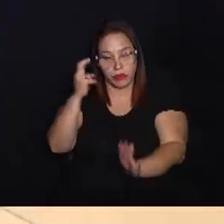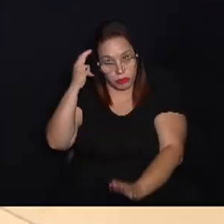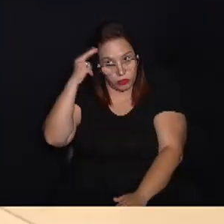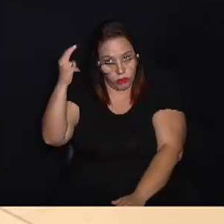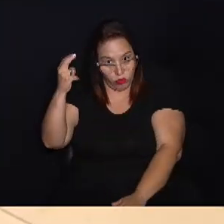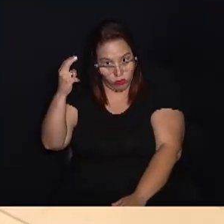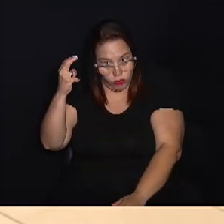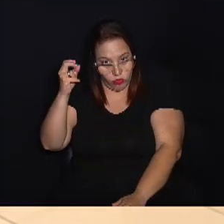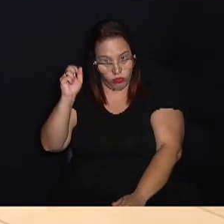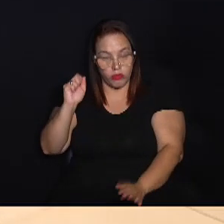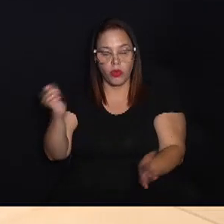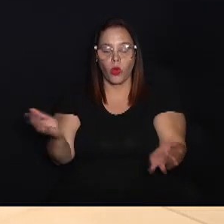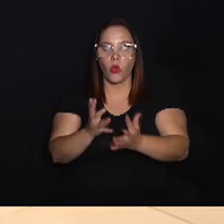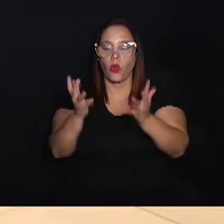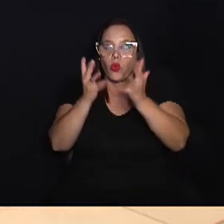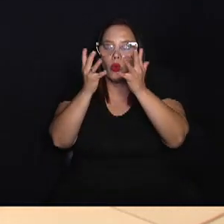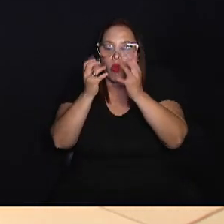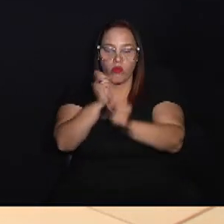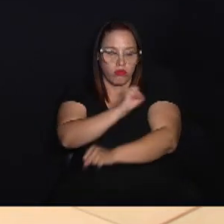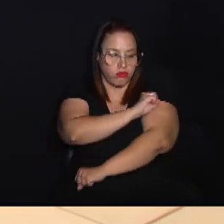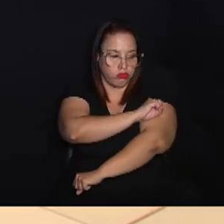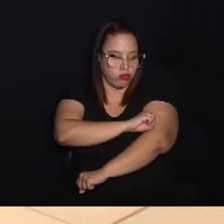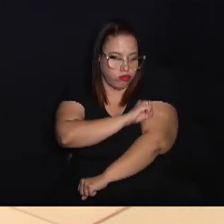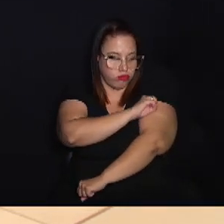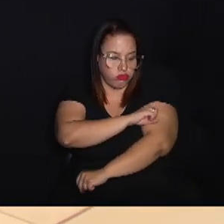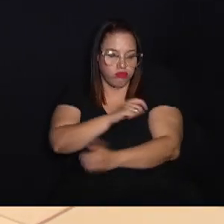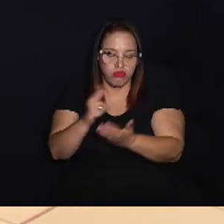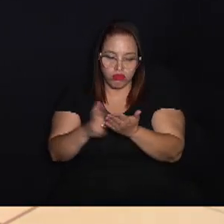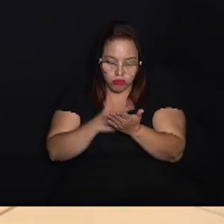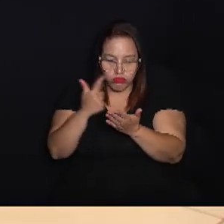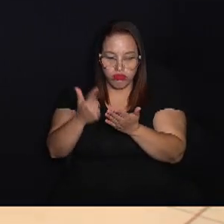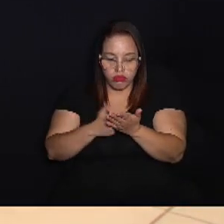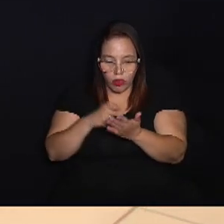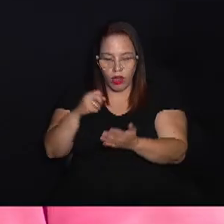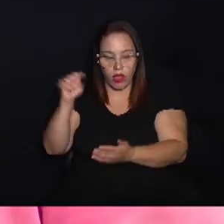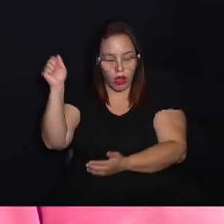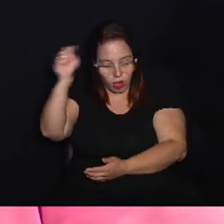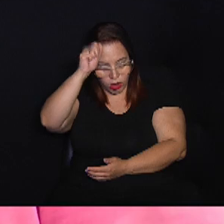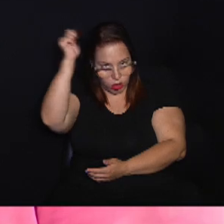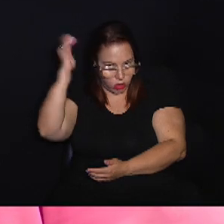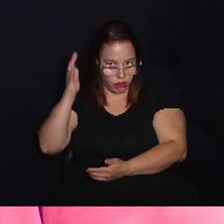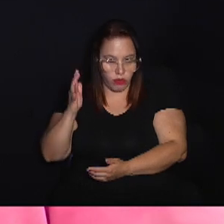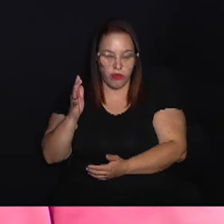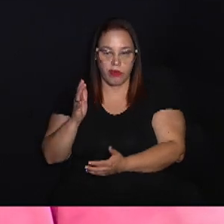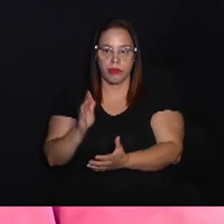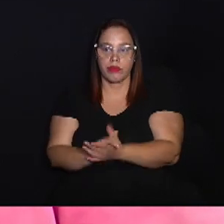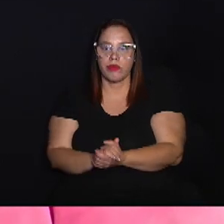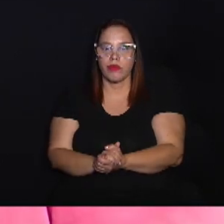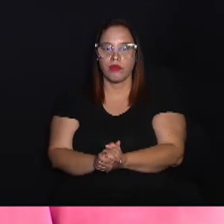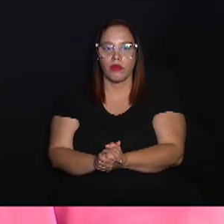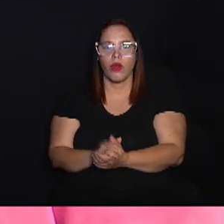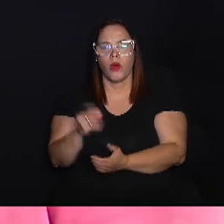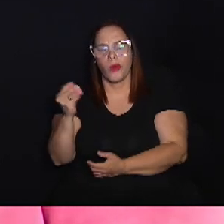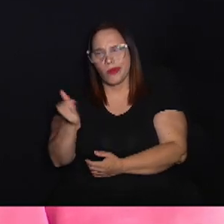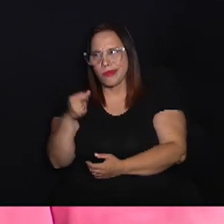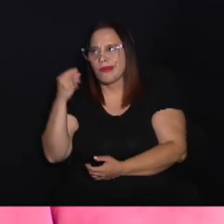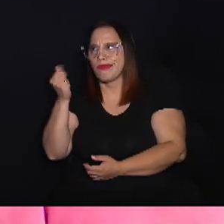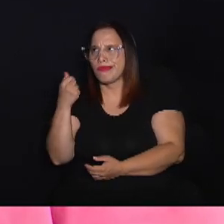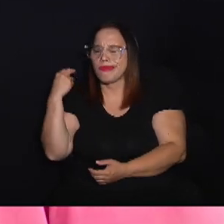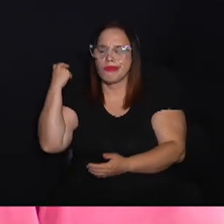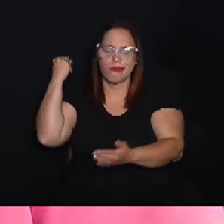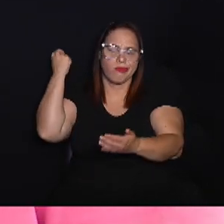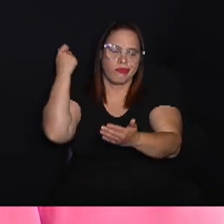Negra incentiva as oficinas de literatura afro-brasileira. Então, a gente há muito tempo vem esperando